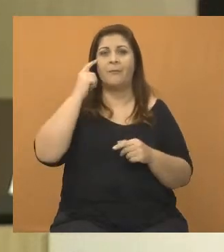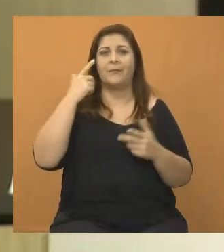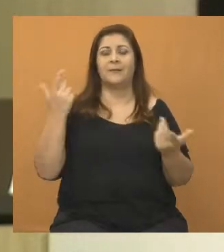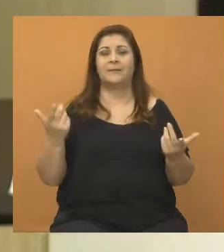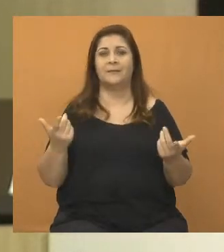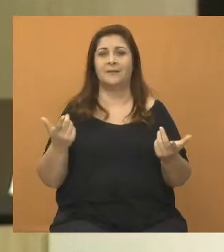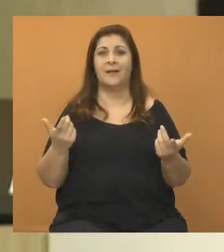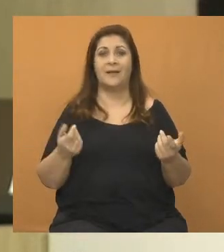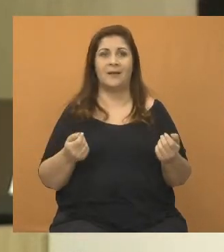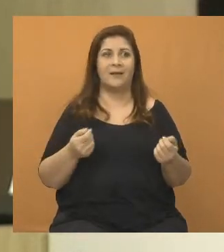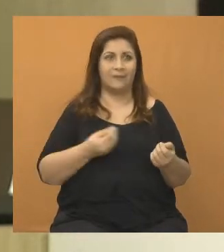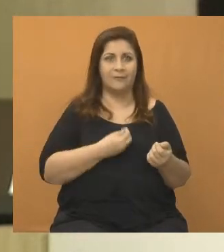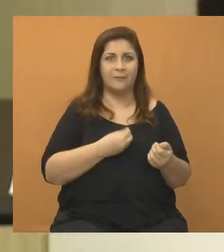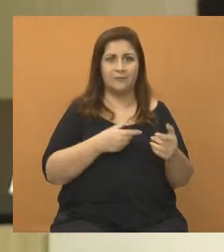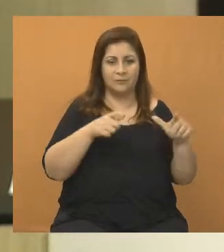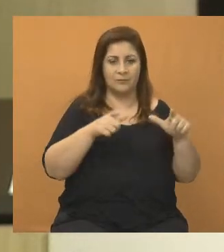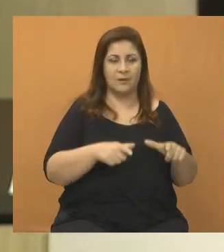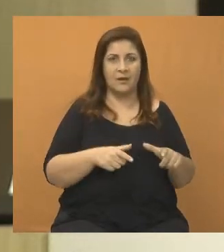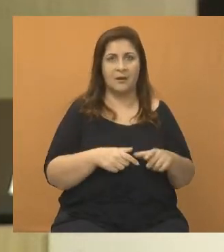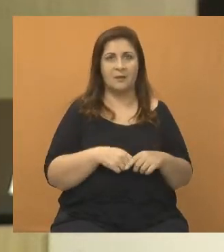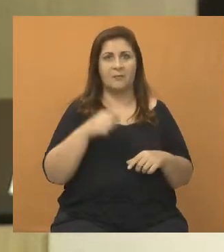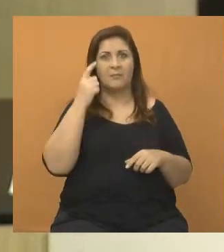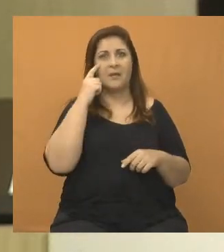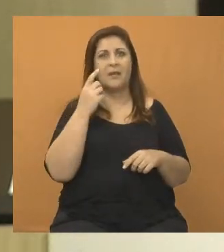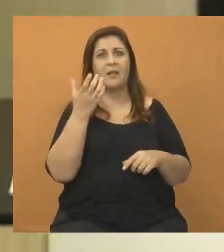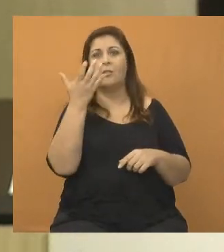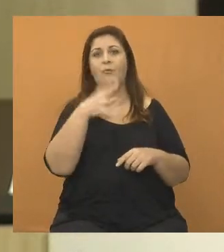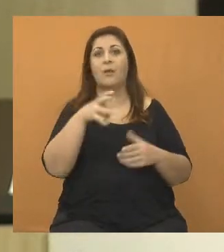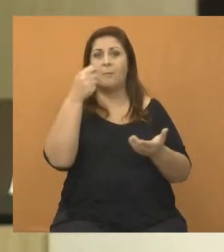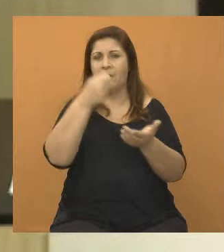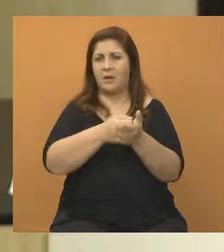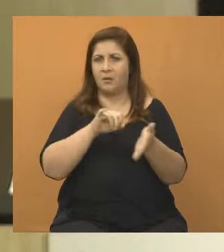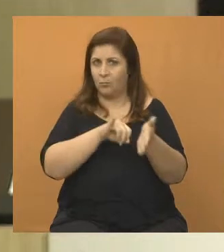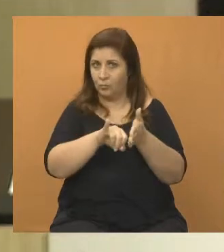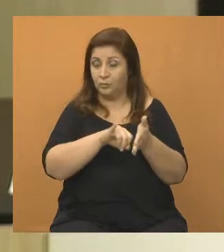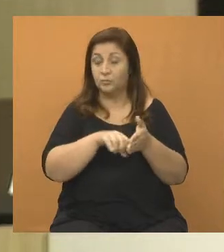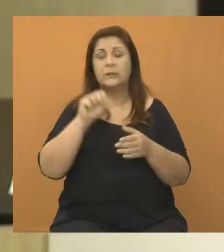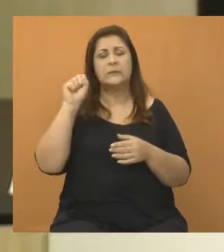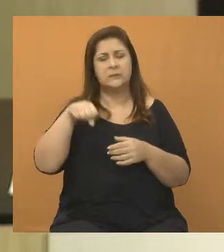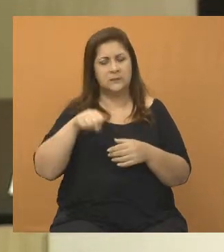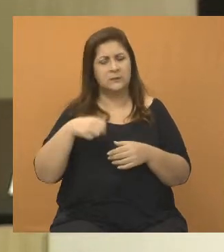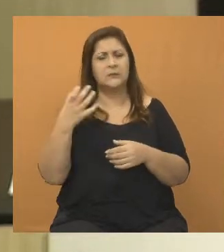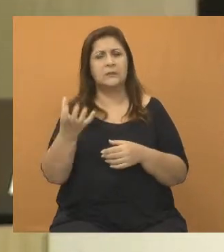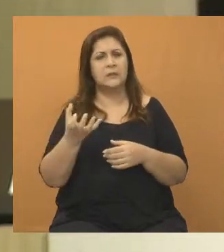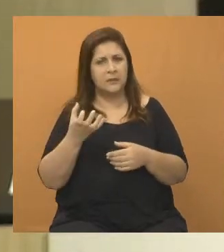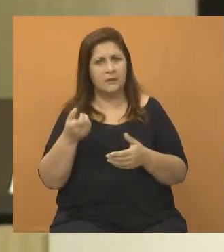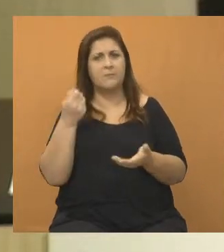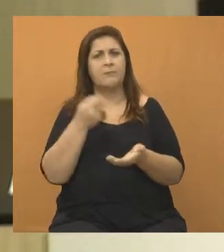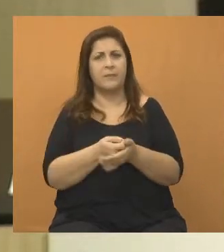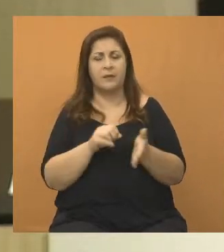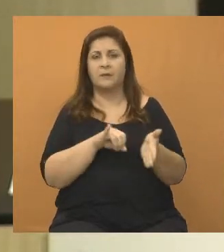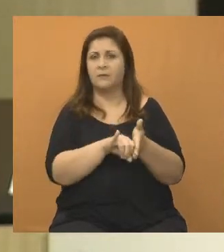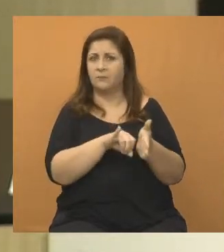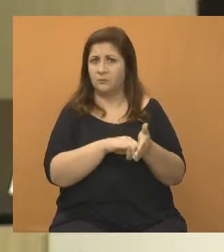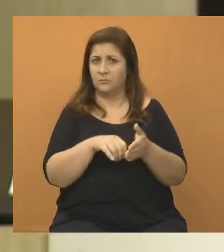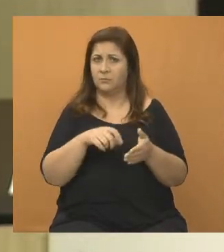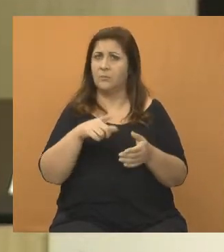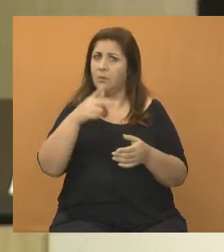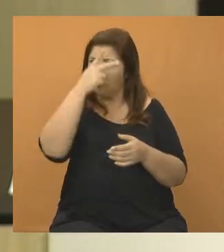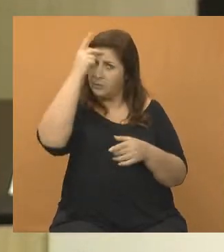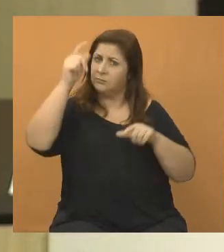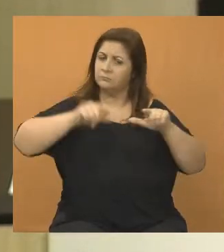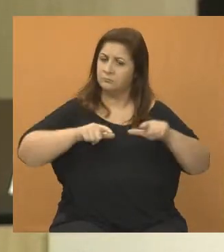reside nessas áreas, que eles não querem pagar imposto, pelo contrário. Quem está nessas áreas, tem muita gente trabalhadora que